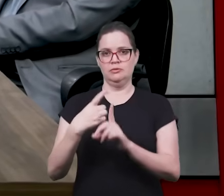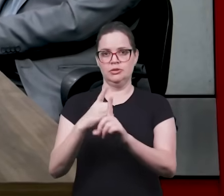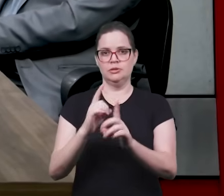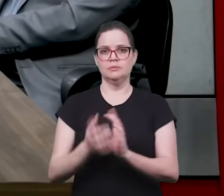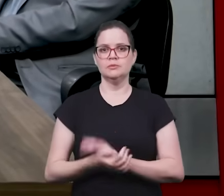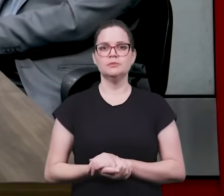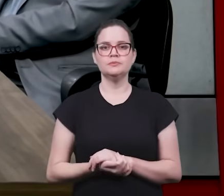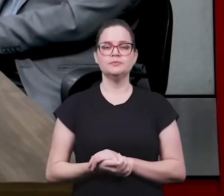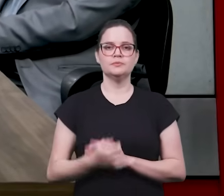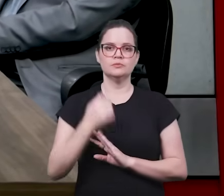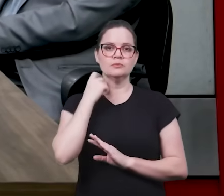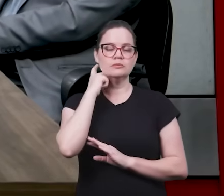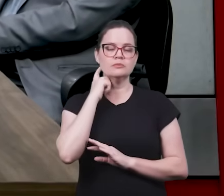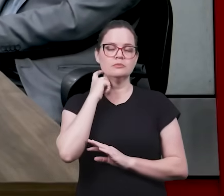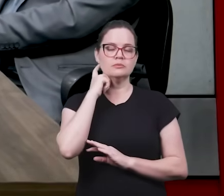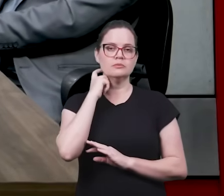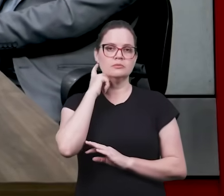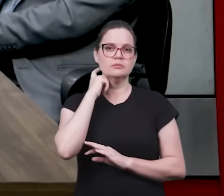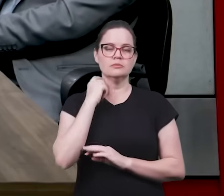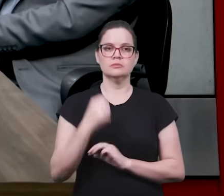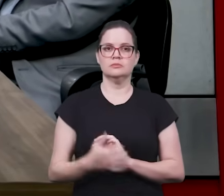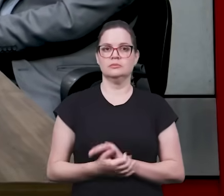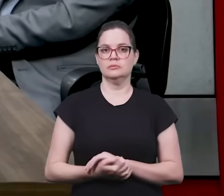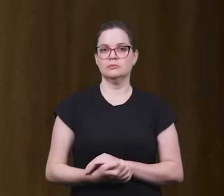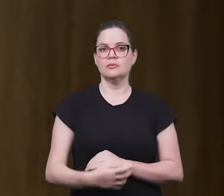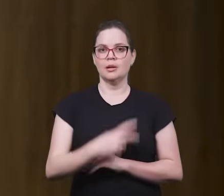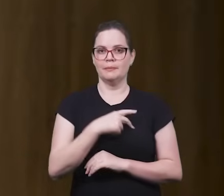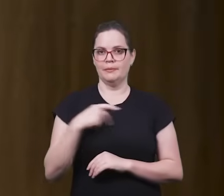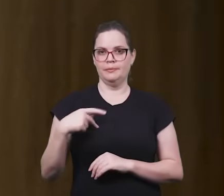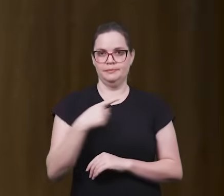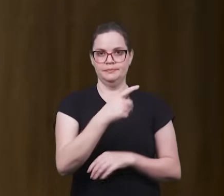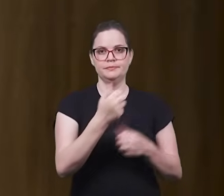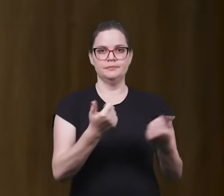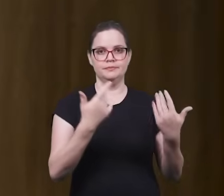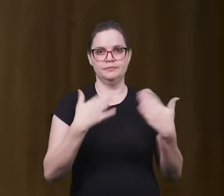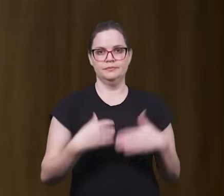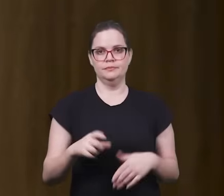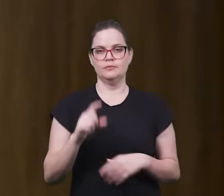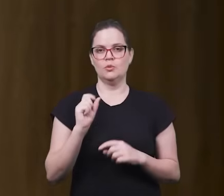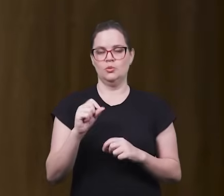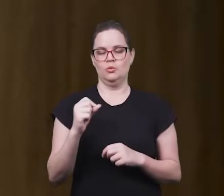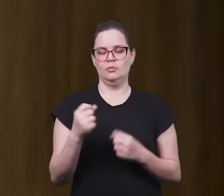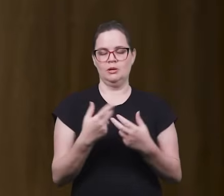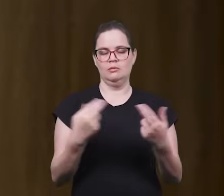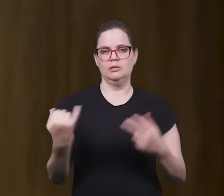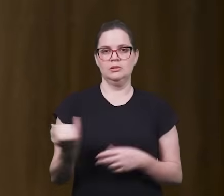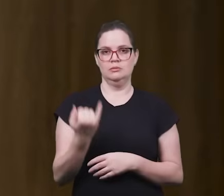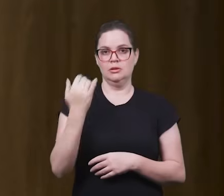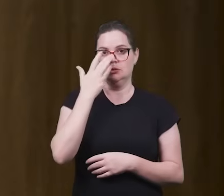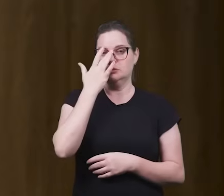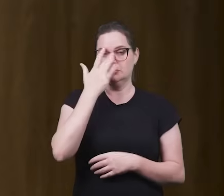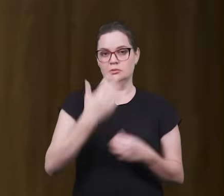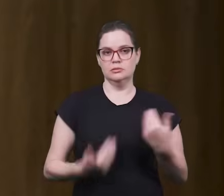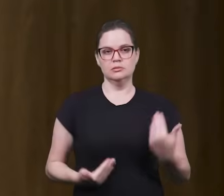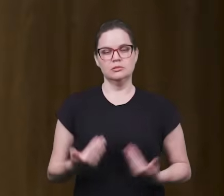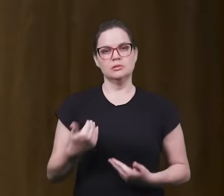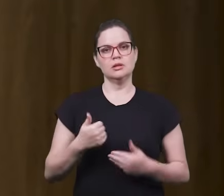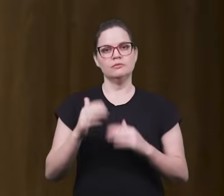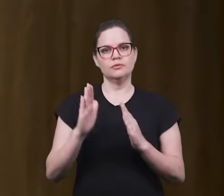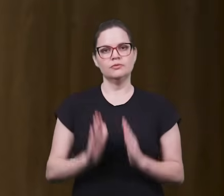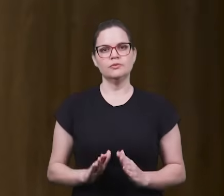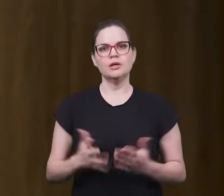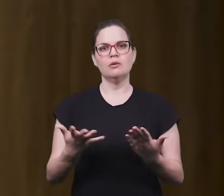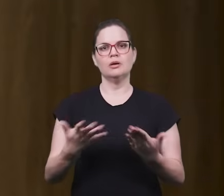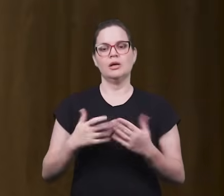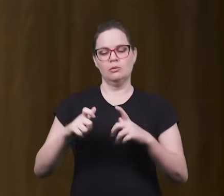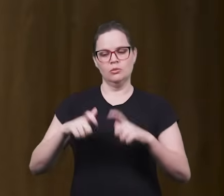Pastor Marcos, o senhor comentou aqui uma coisa importante, né? O servo fiel busca em Deus lugar